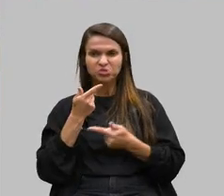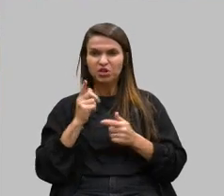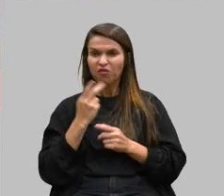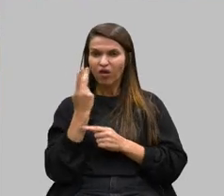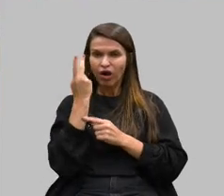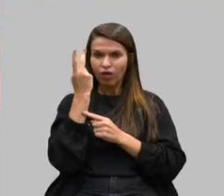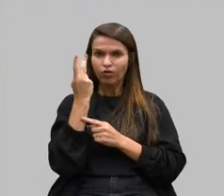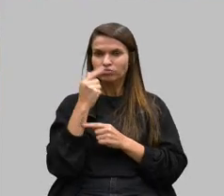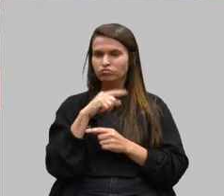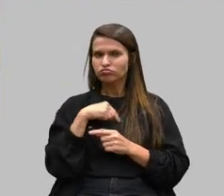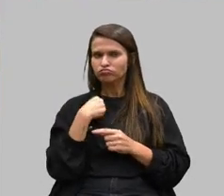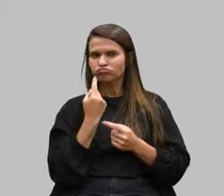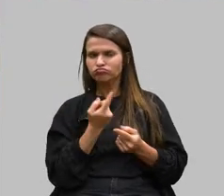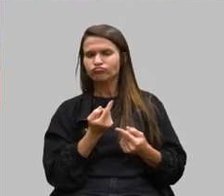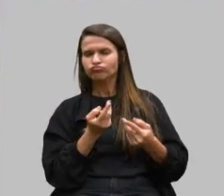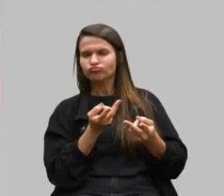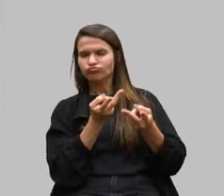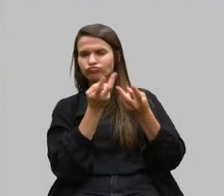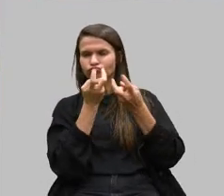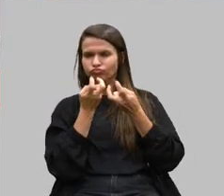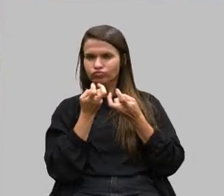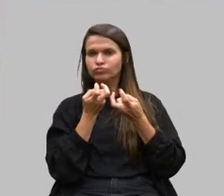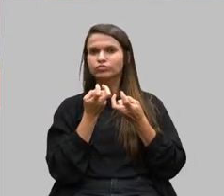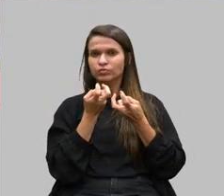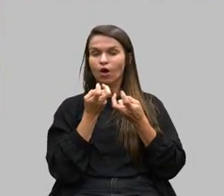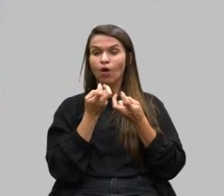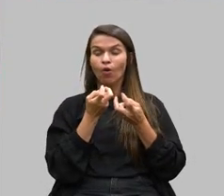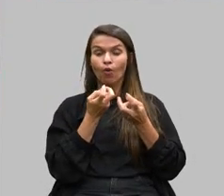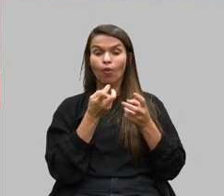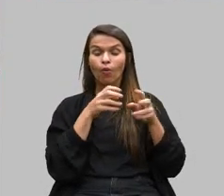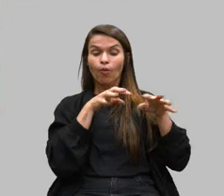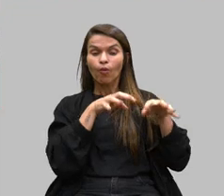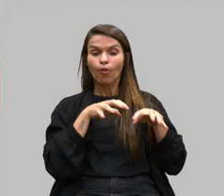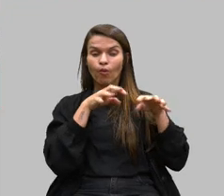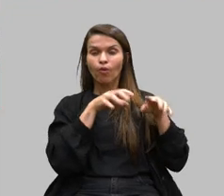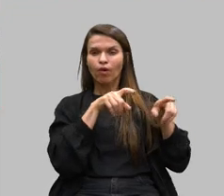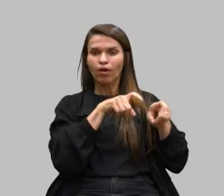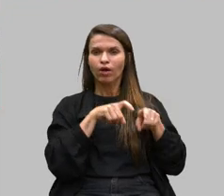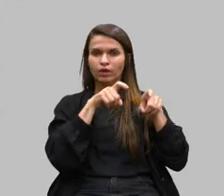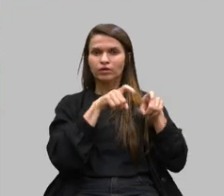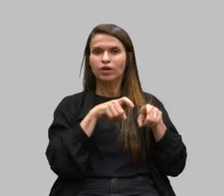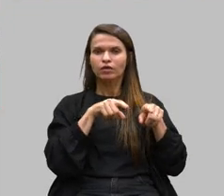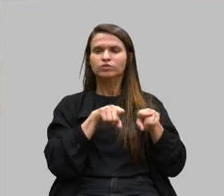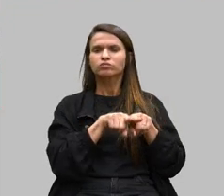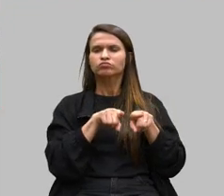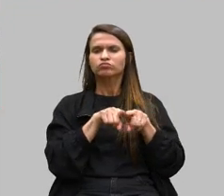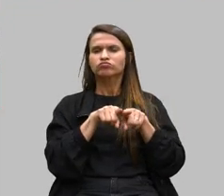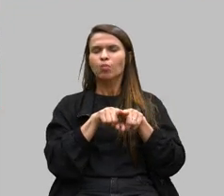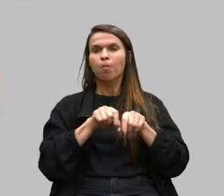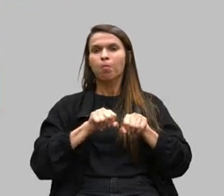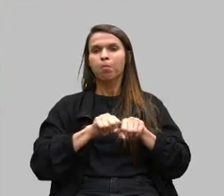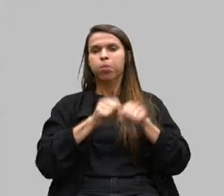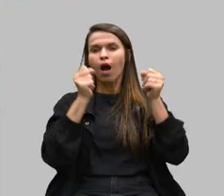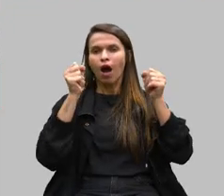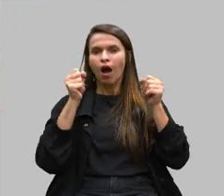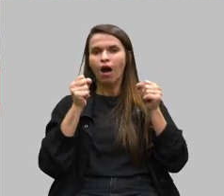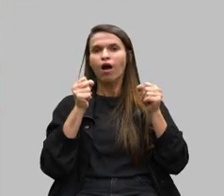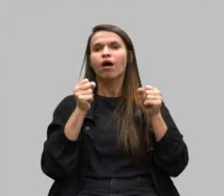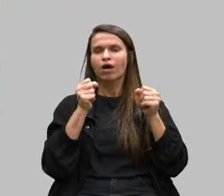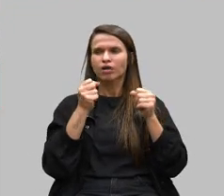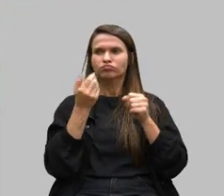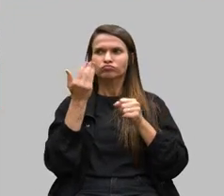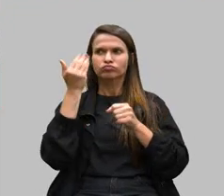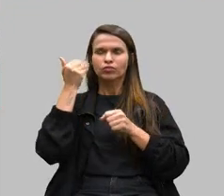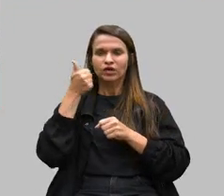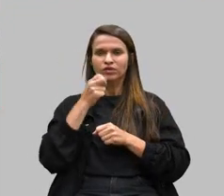um pouco reativo o empresário quer dizer O agronegócio e o e o minério deu uma explosão nos últimos 15 anos e a